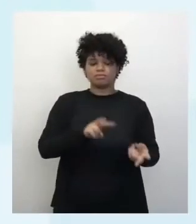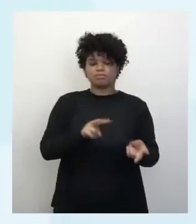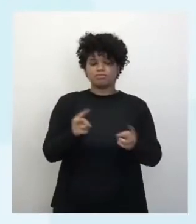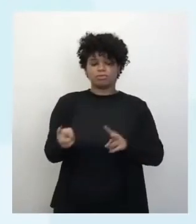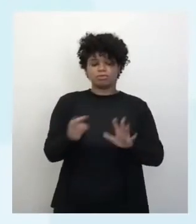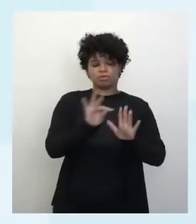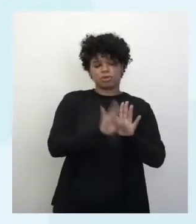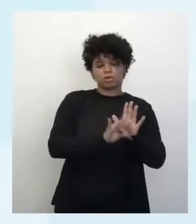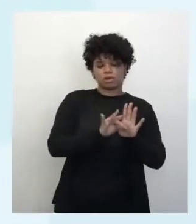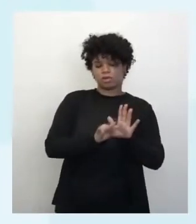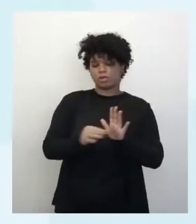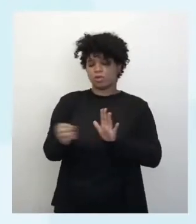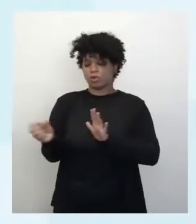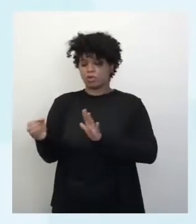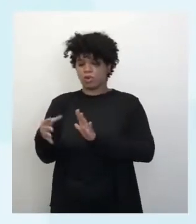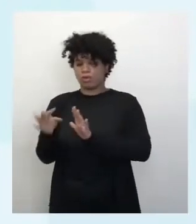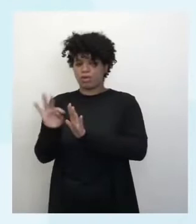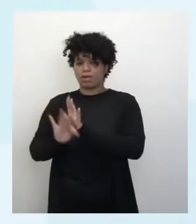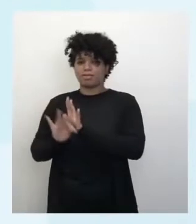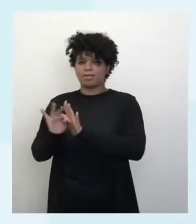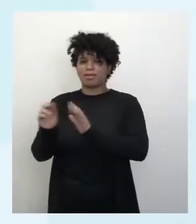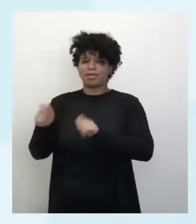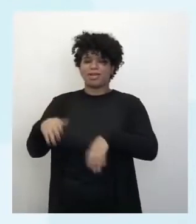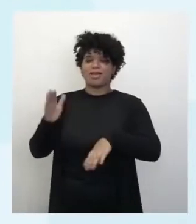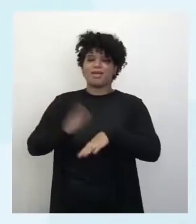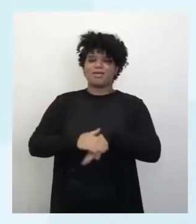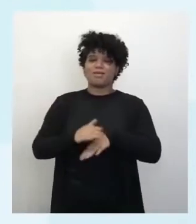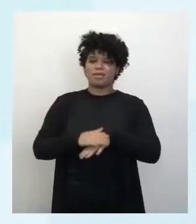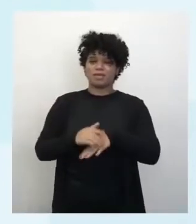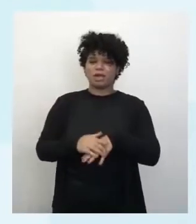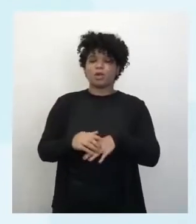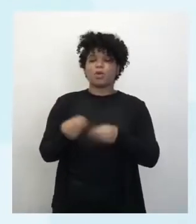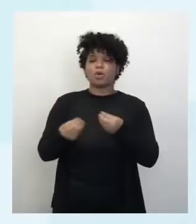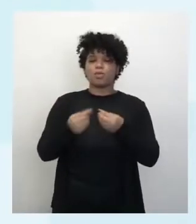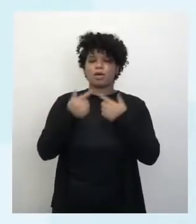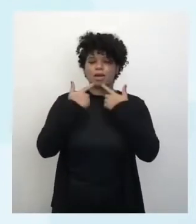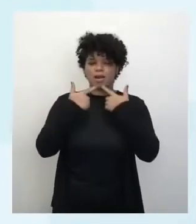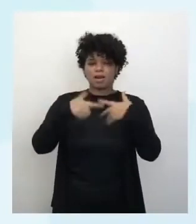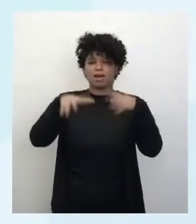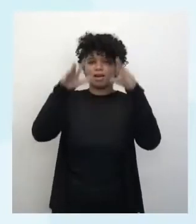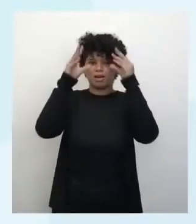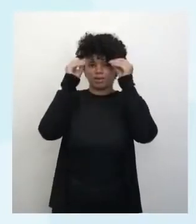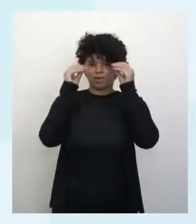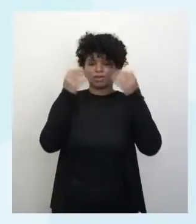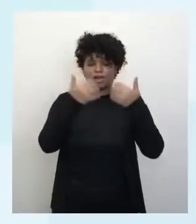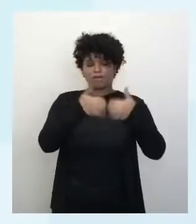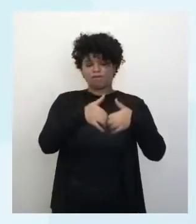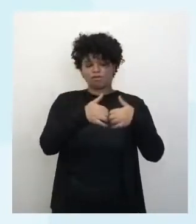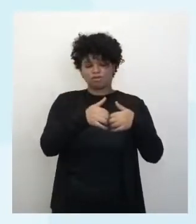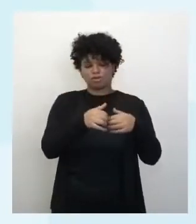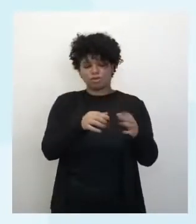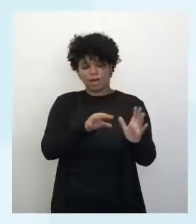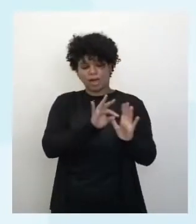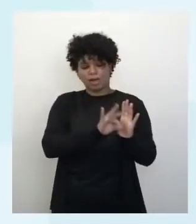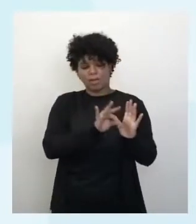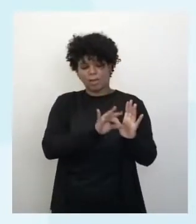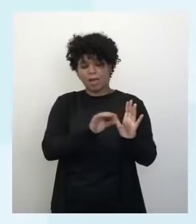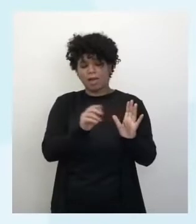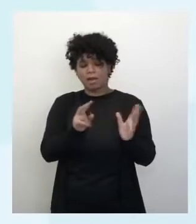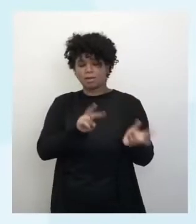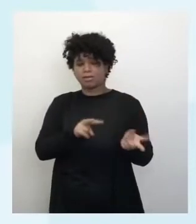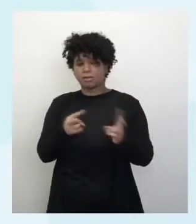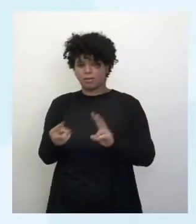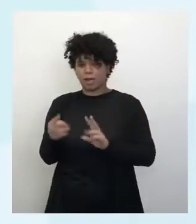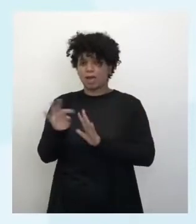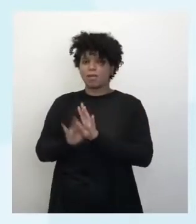refacção e reescrita de um texto em um processo que envolve operações que evidenciam o funcionamento social